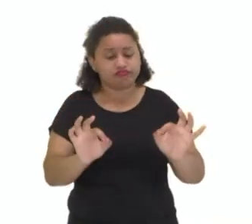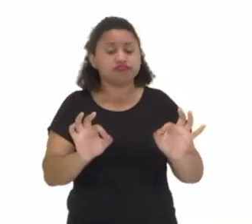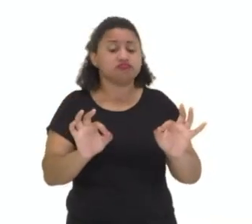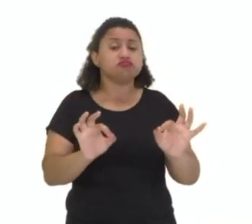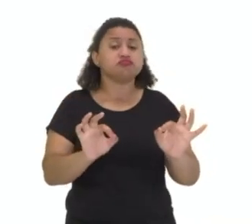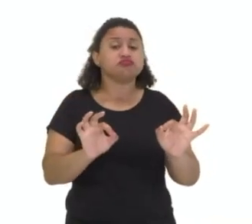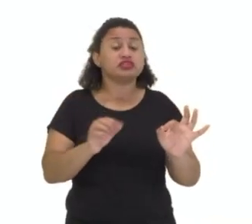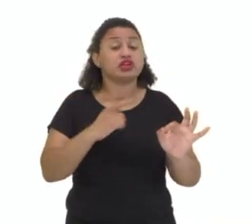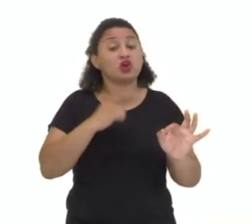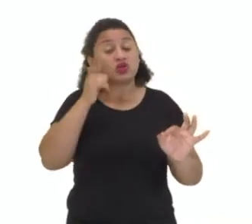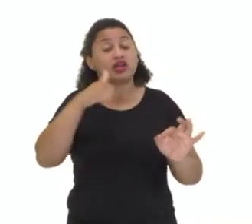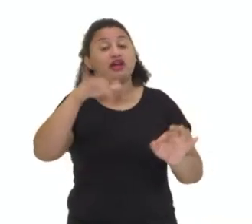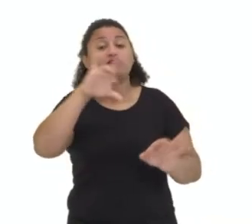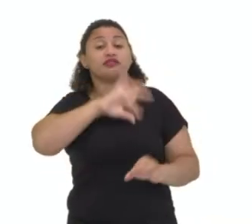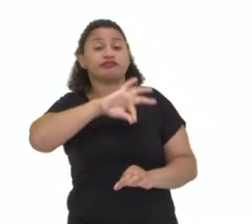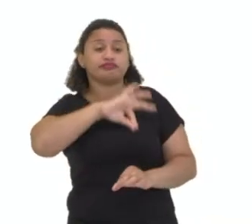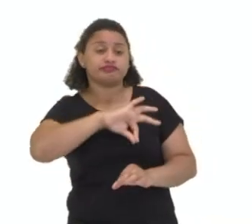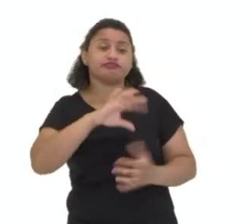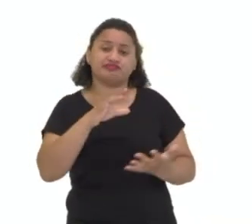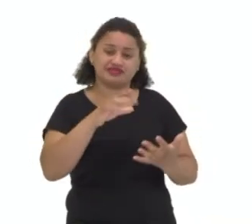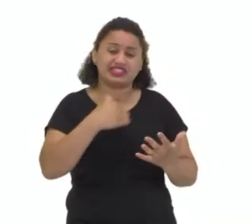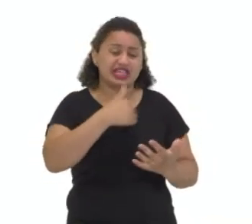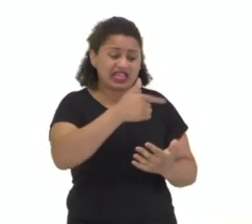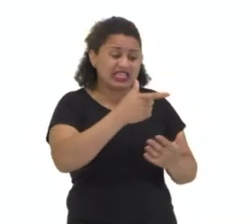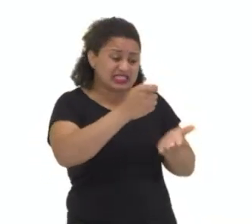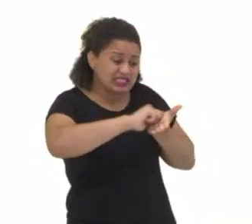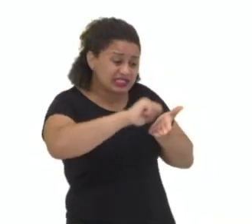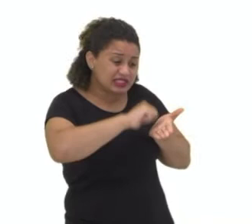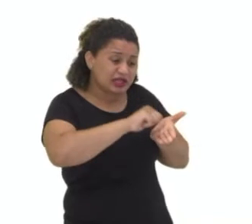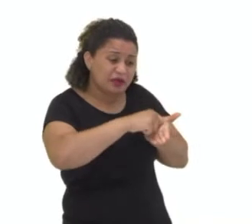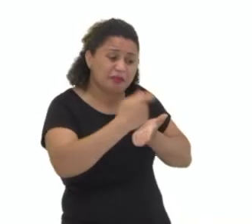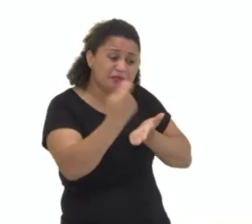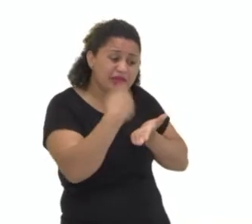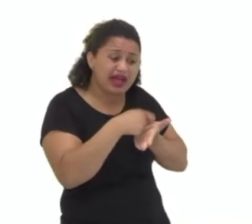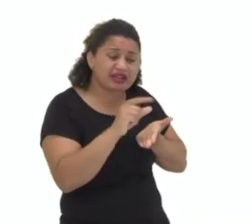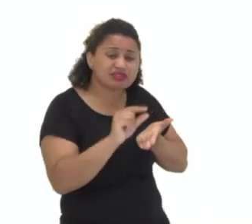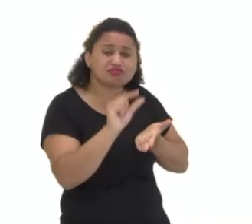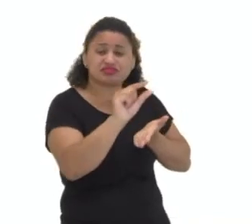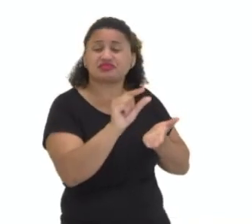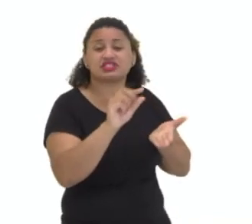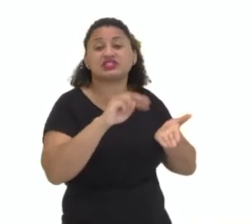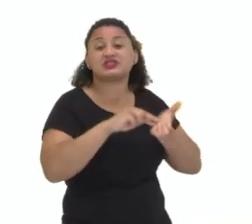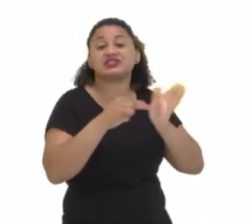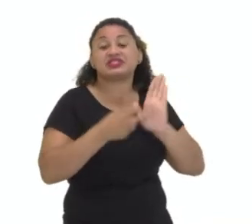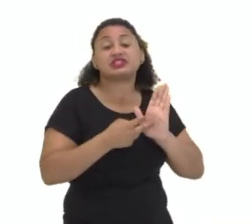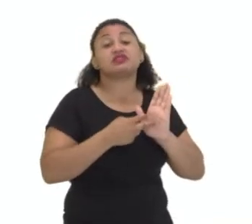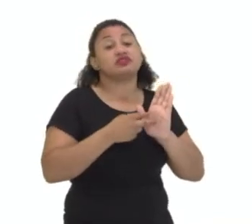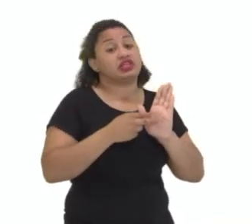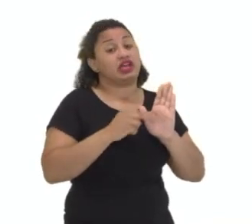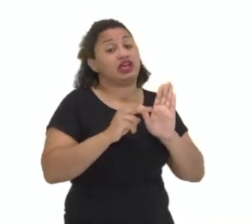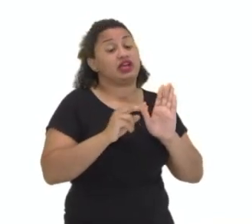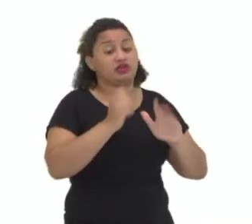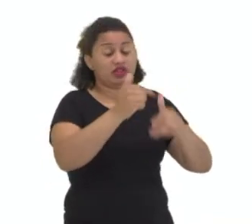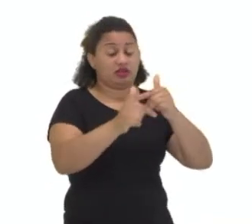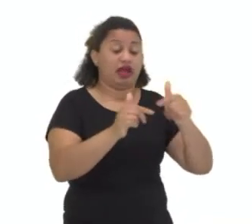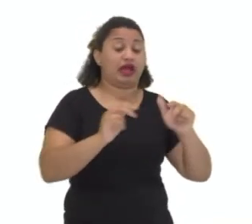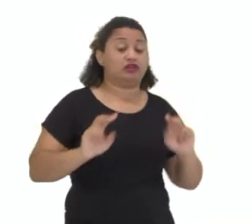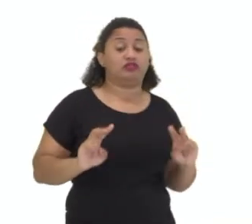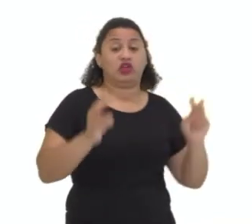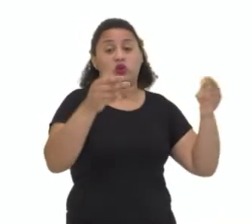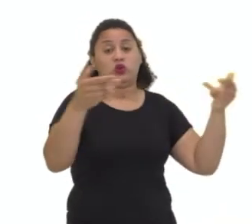Estes cruzeiros menos curtos que nos pagos agora não querem dizer que o trabalho intelectual se valorizou.